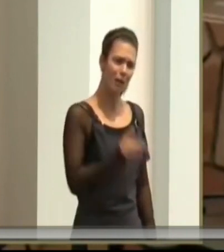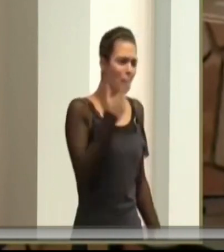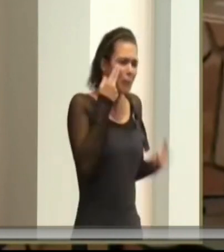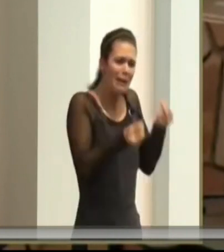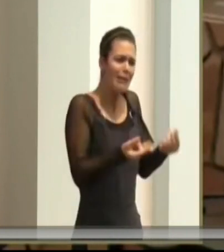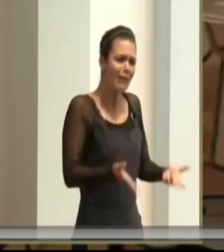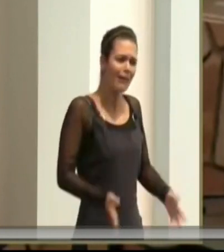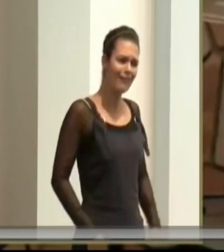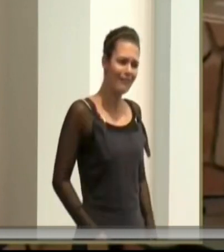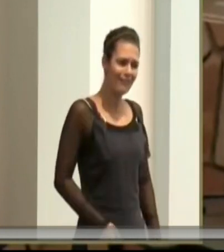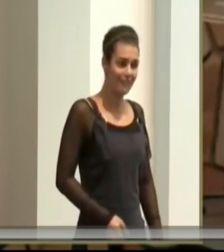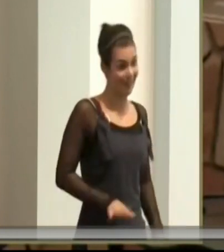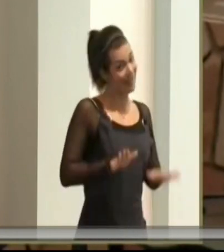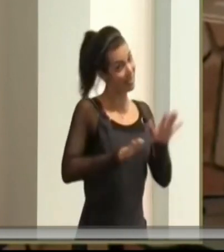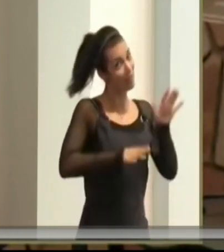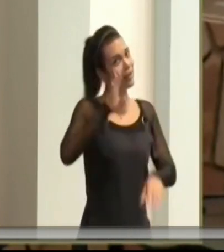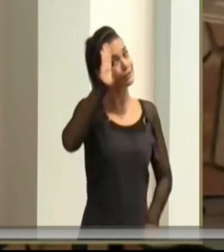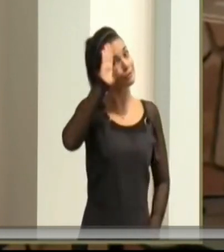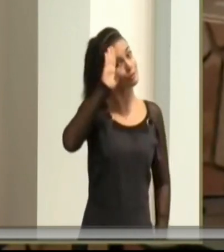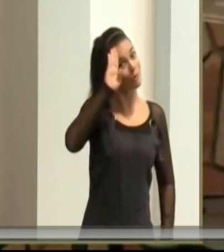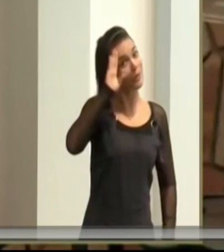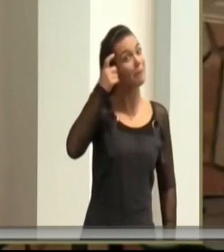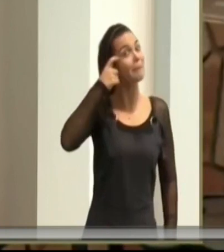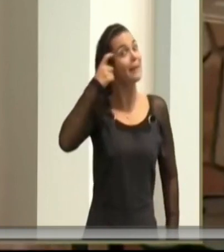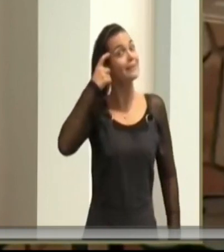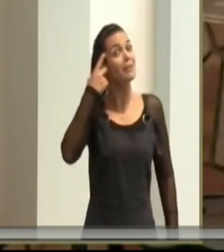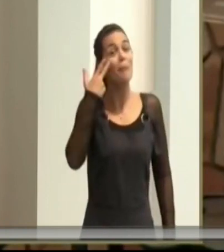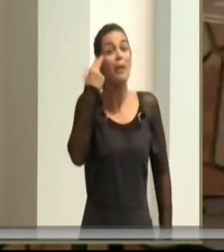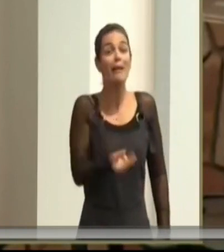Talvez os soldados pudessem estar discutindo uns com os outros.